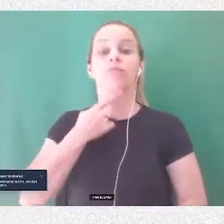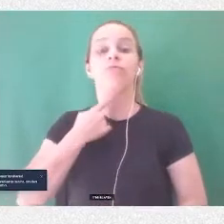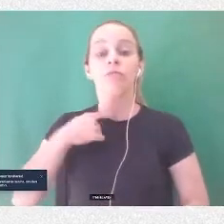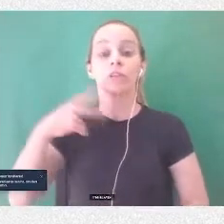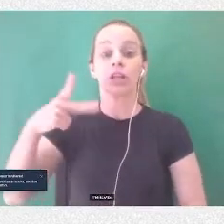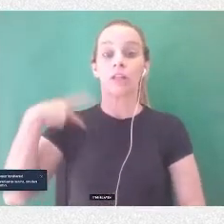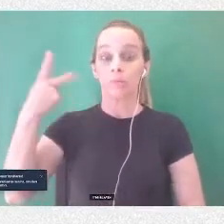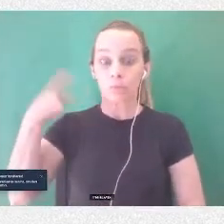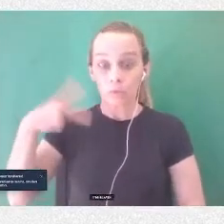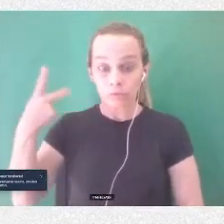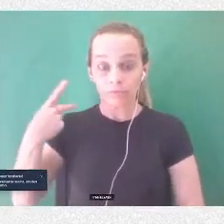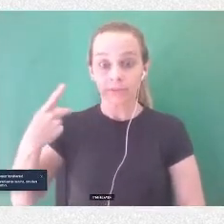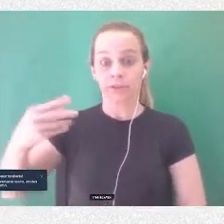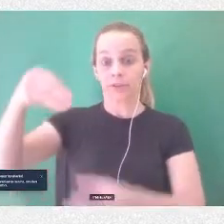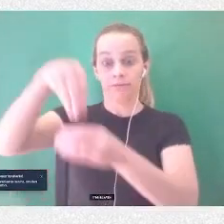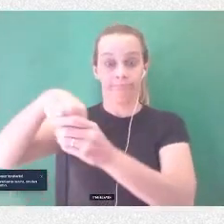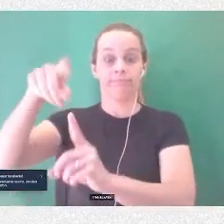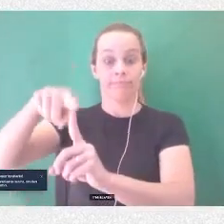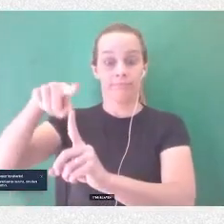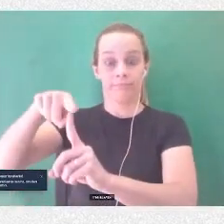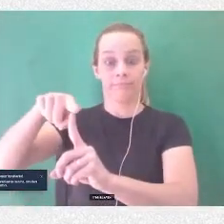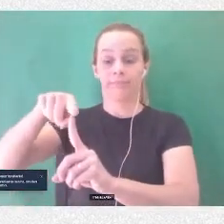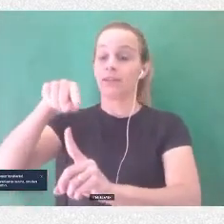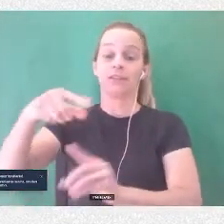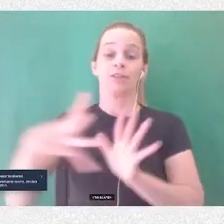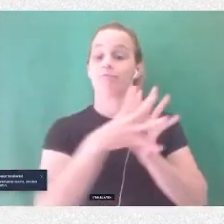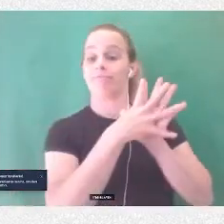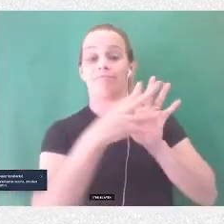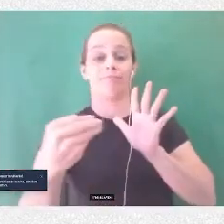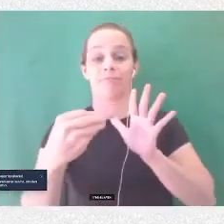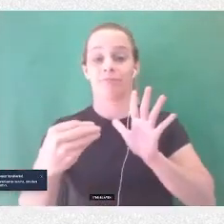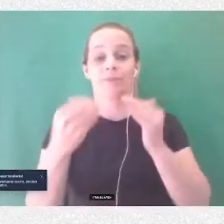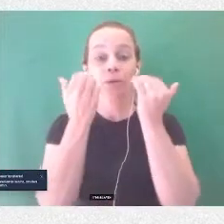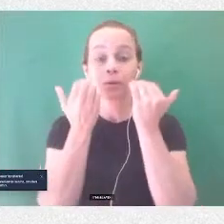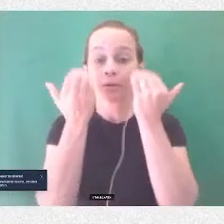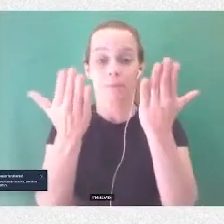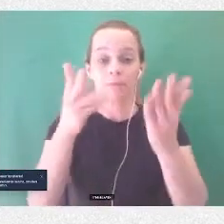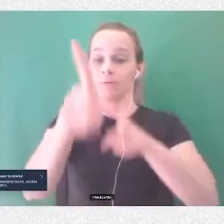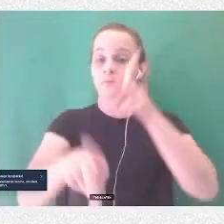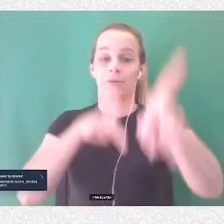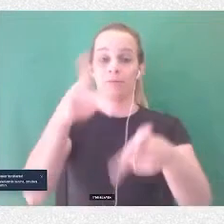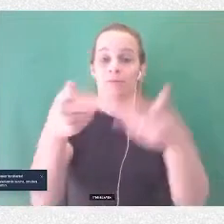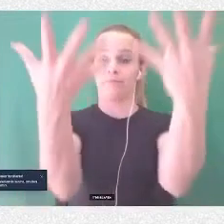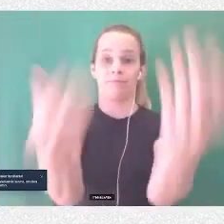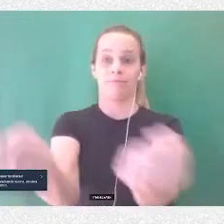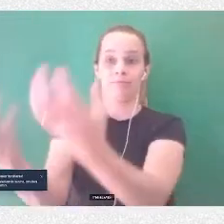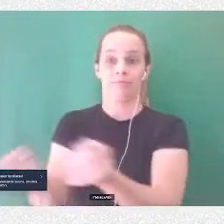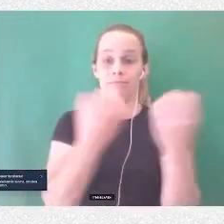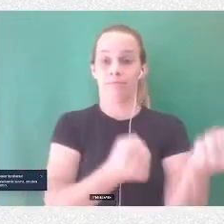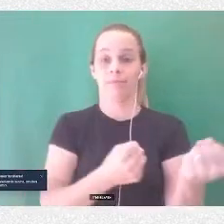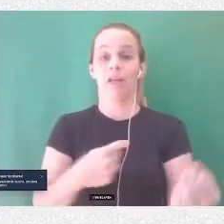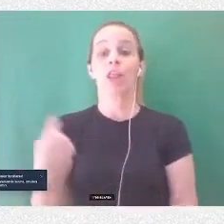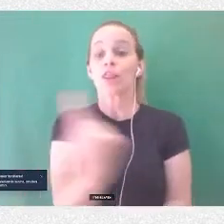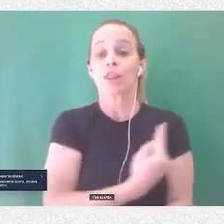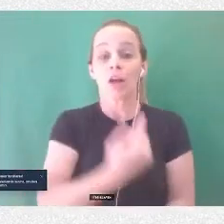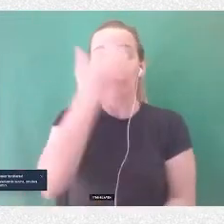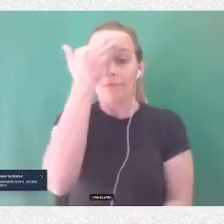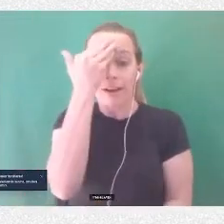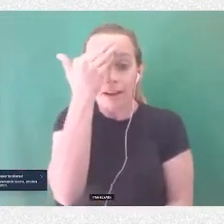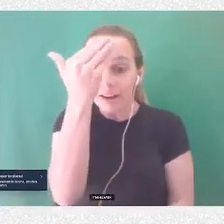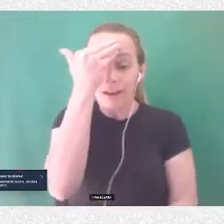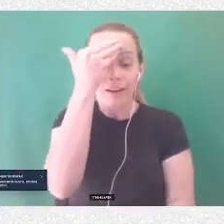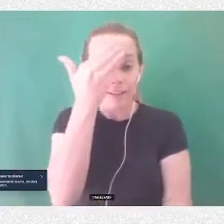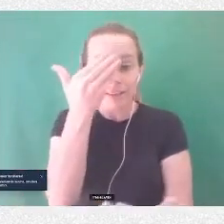existe no nosso município reflete na adesão da população à vacinação. E somos muito gratos a essa adesão e essa confiança